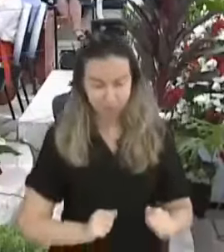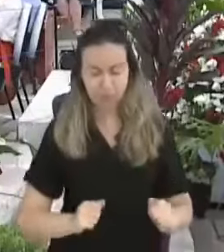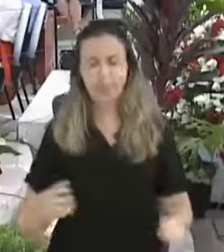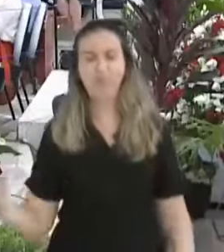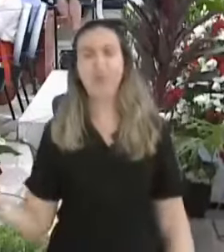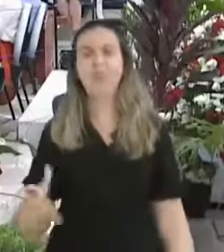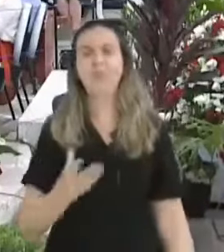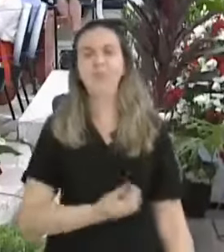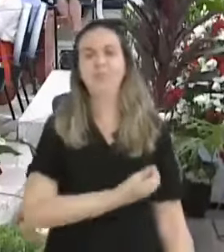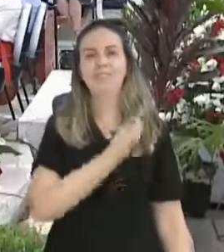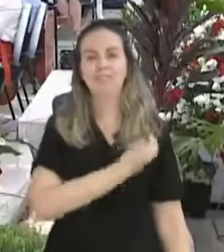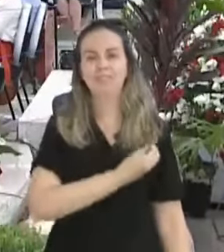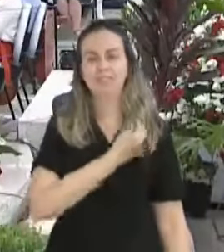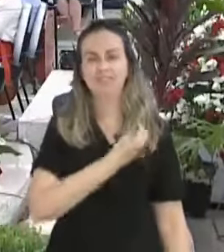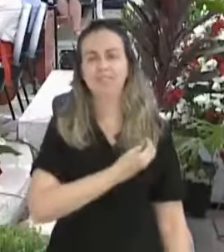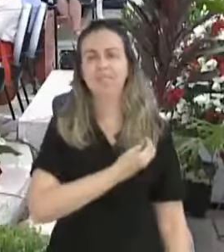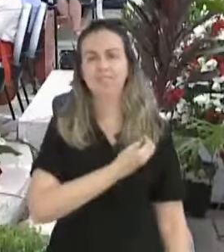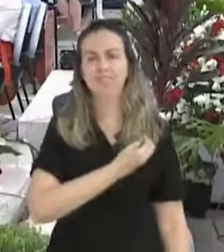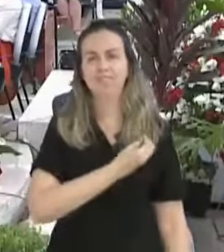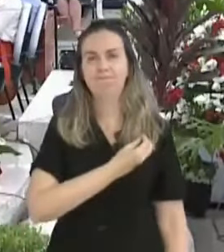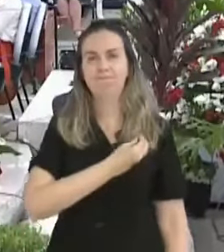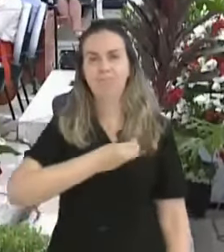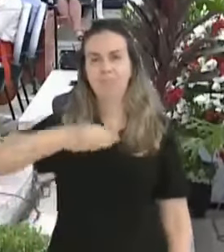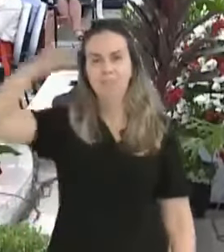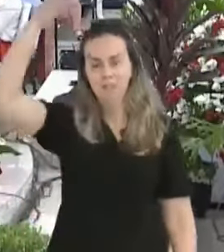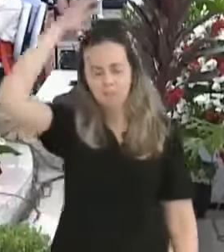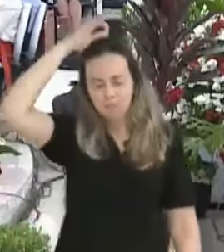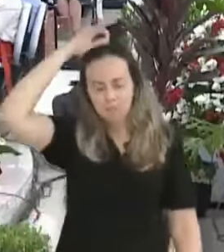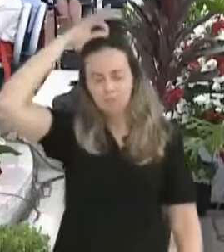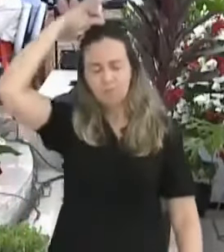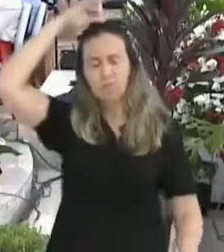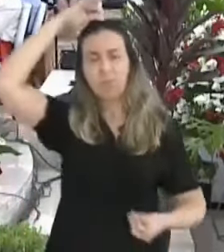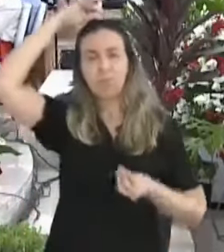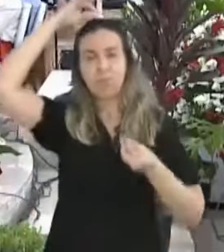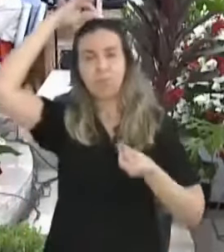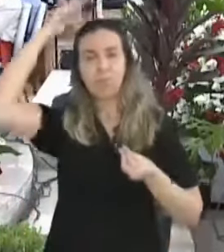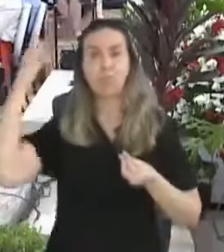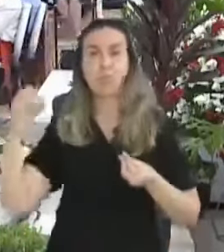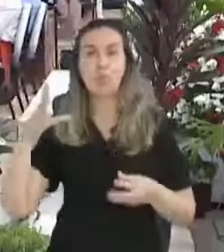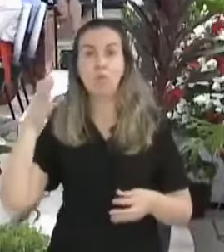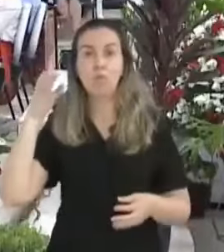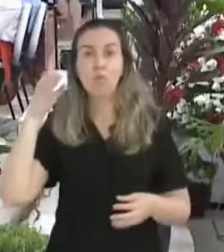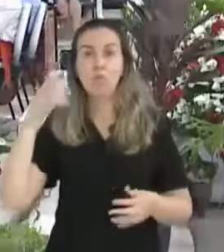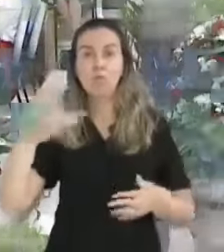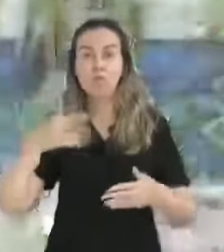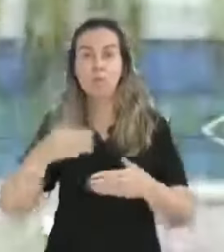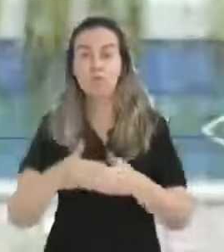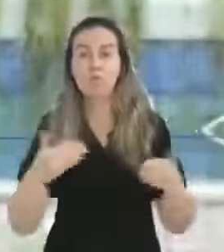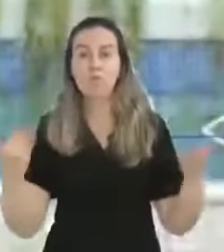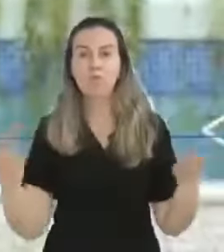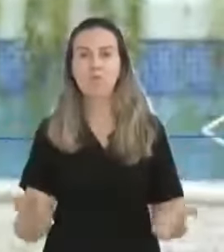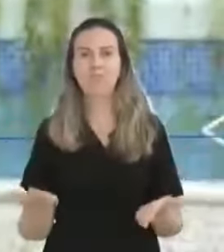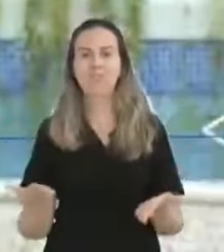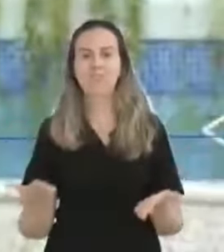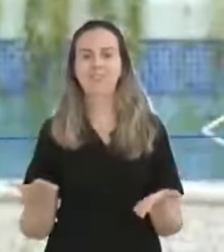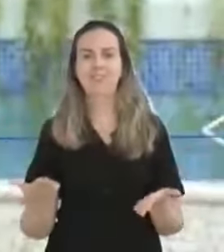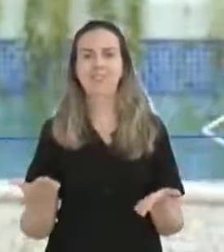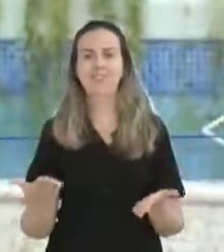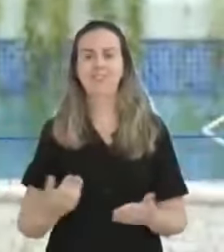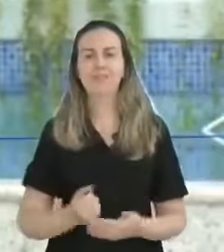convertidos. Segundo, renova os nossos dias como antes.